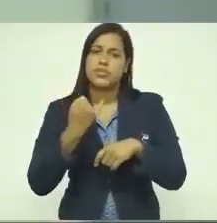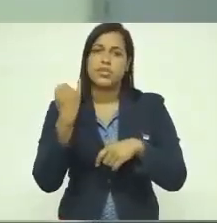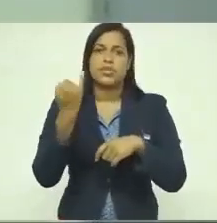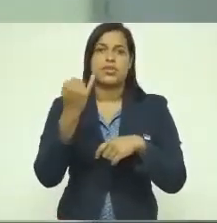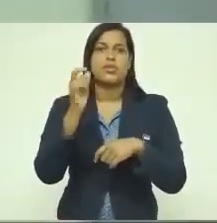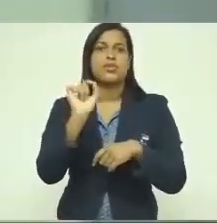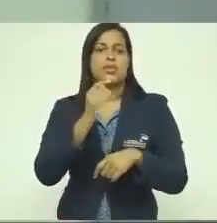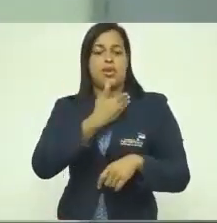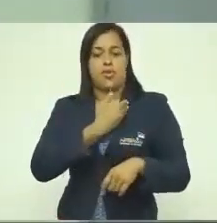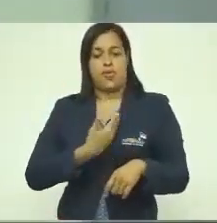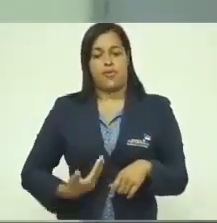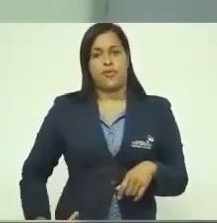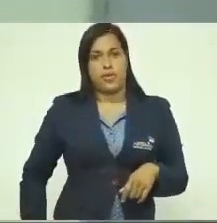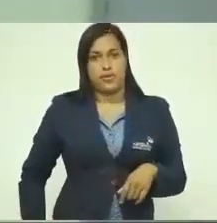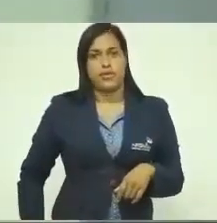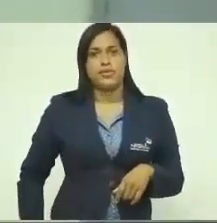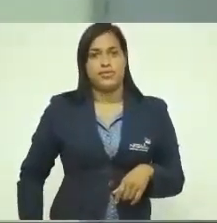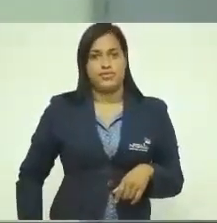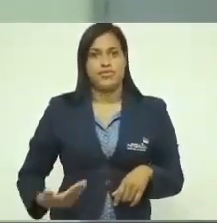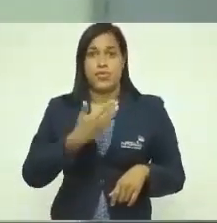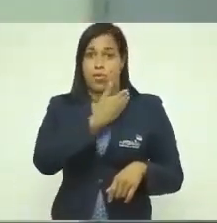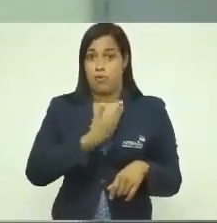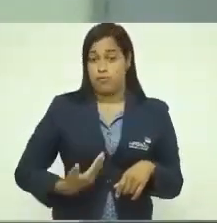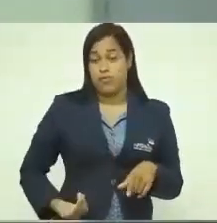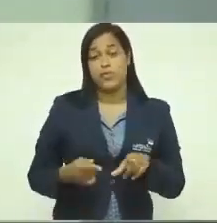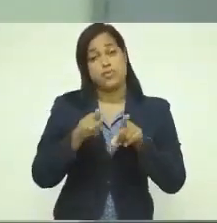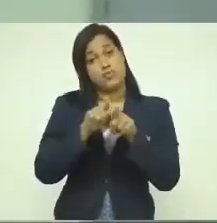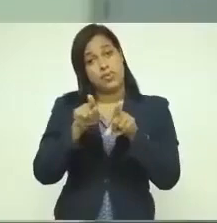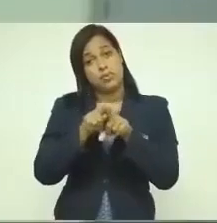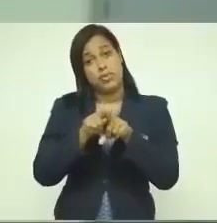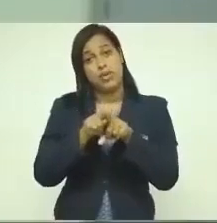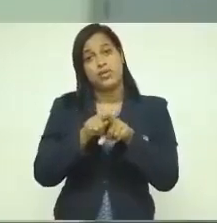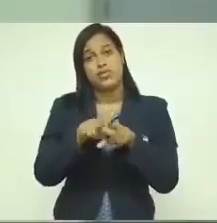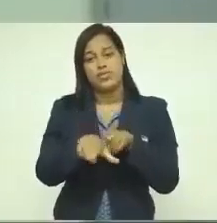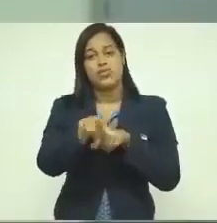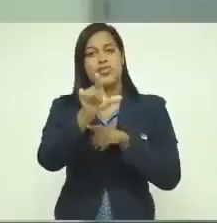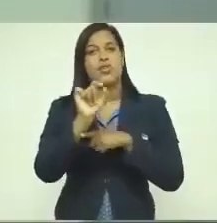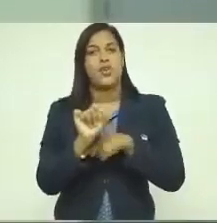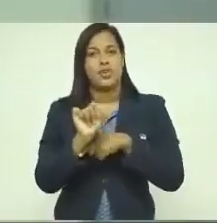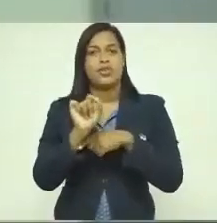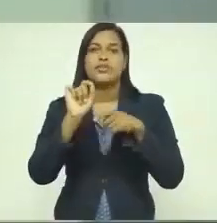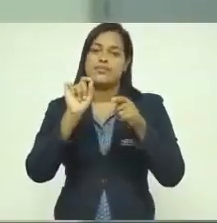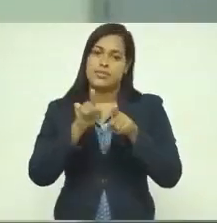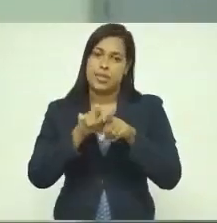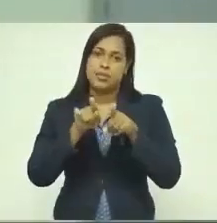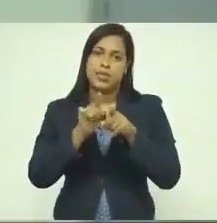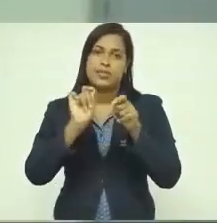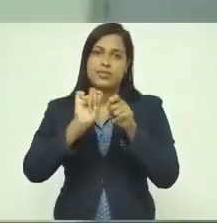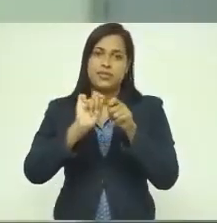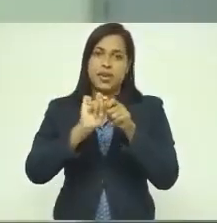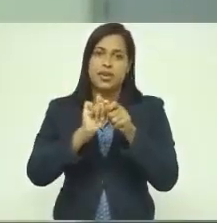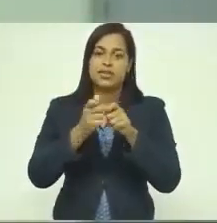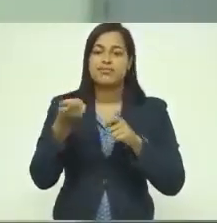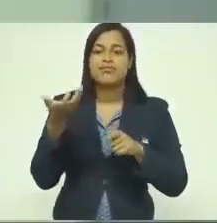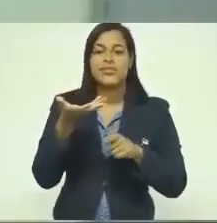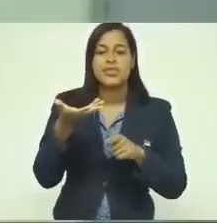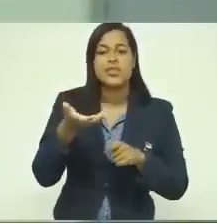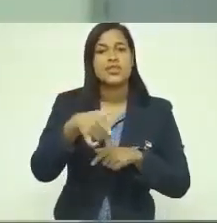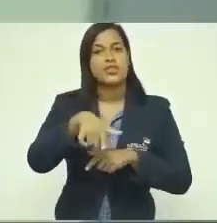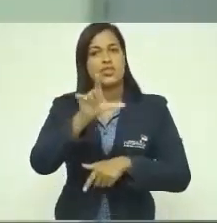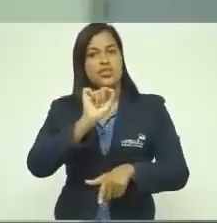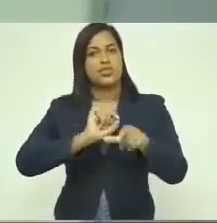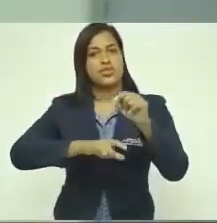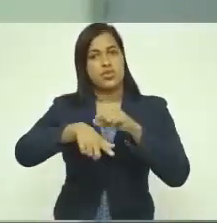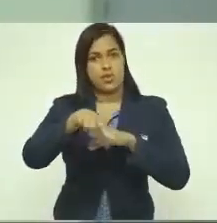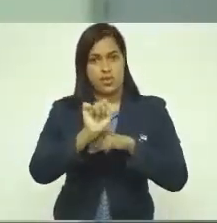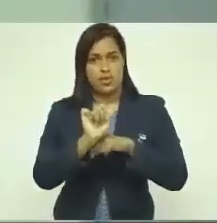econômico governo. O governo também decide, também faz o processo de escolha, também